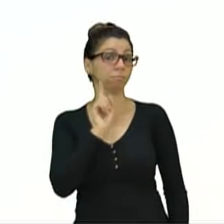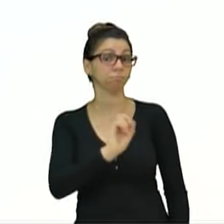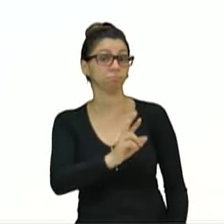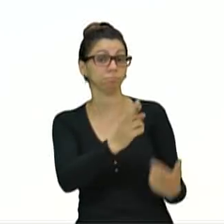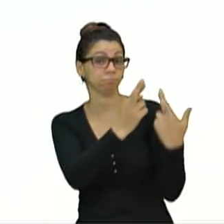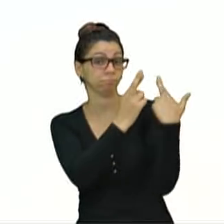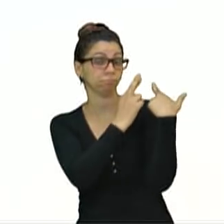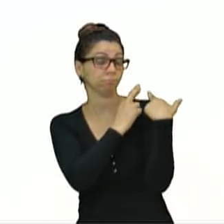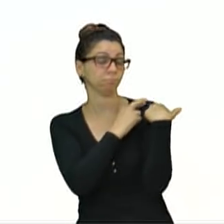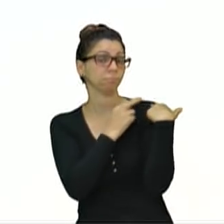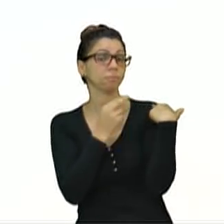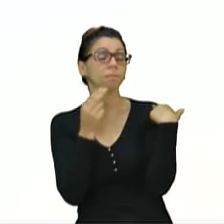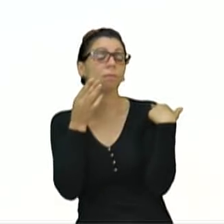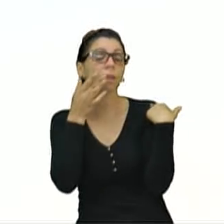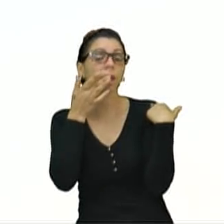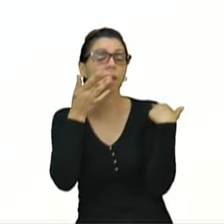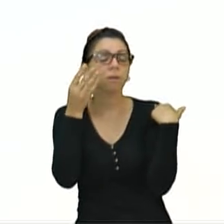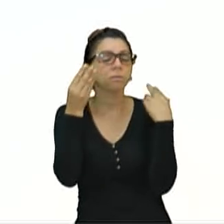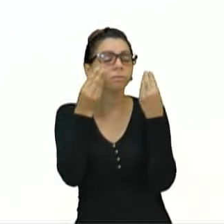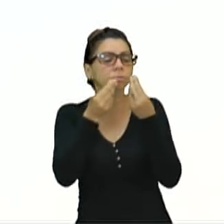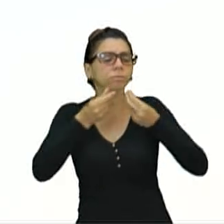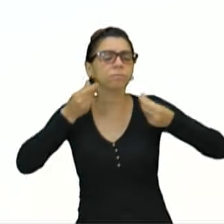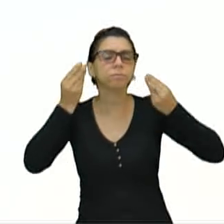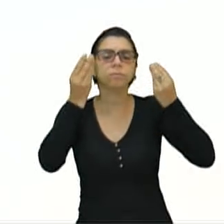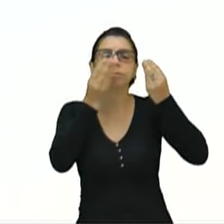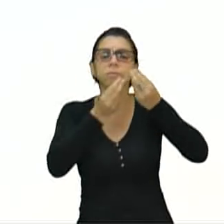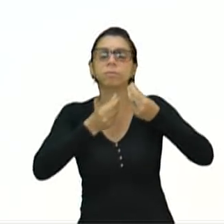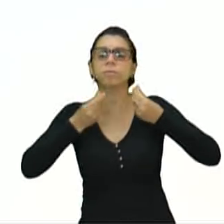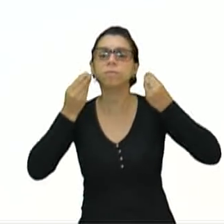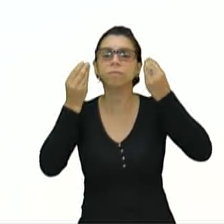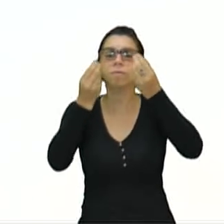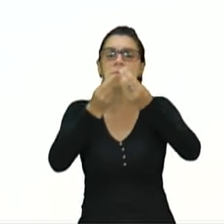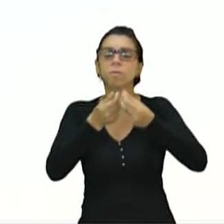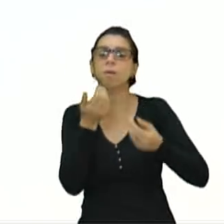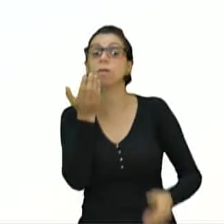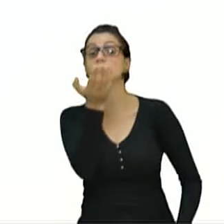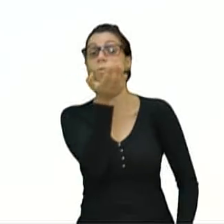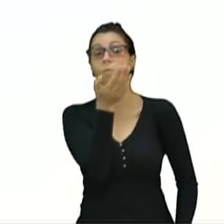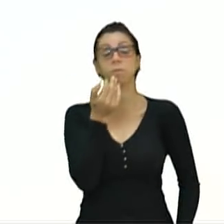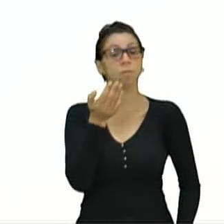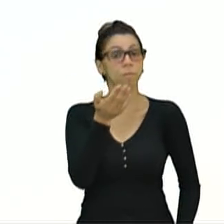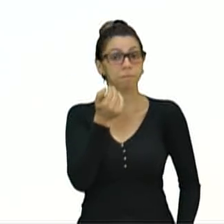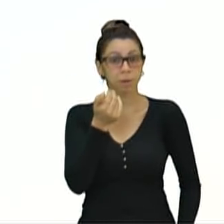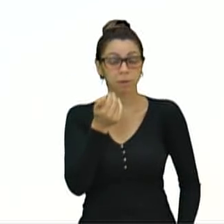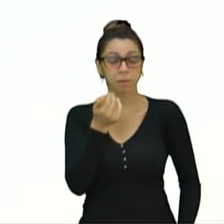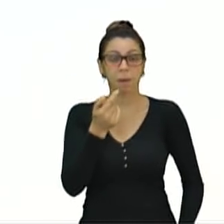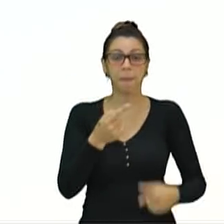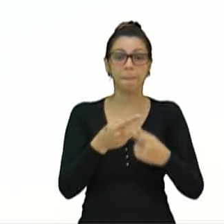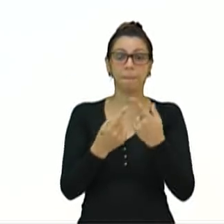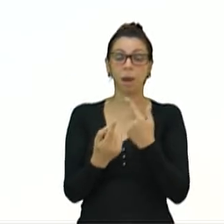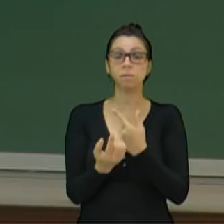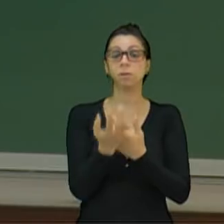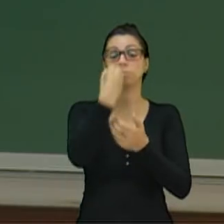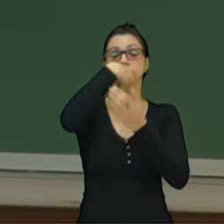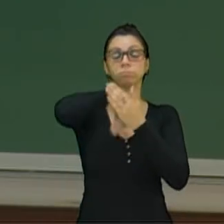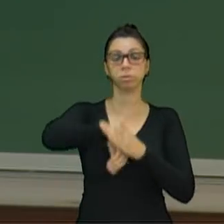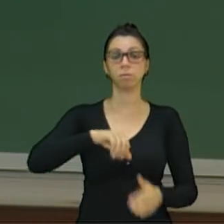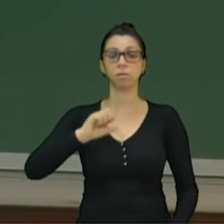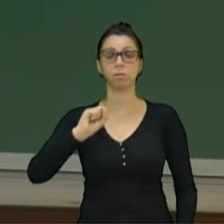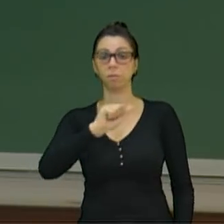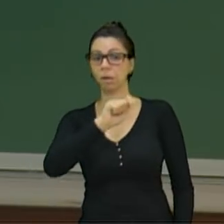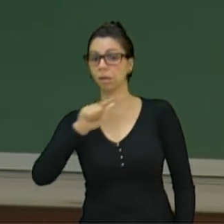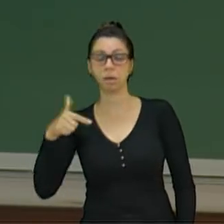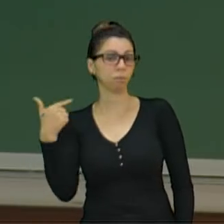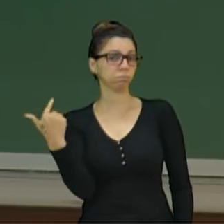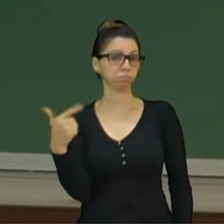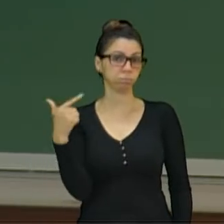aumentar a palatabilidade, realçando o sabor do alimento sem aumentar a ingestão de sal. Então aqui eu fiz